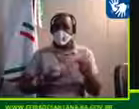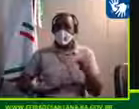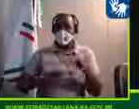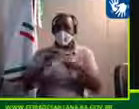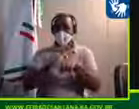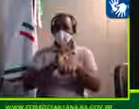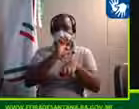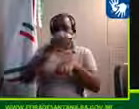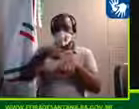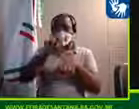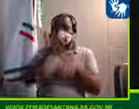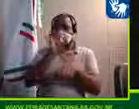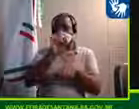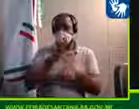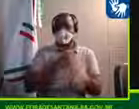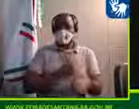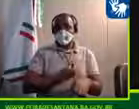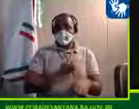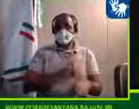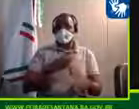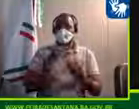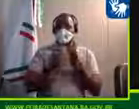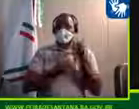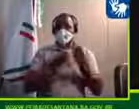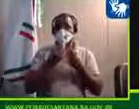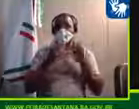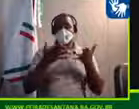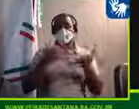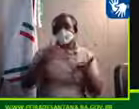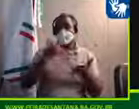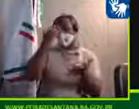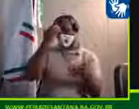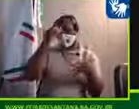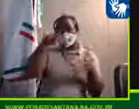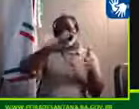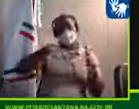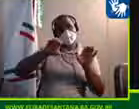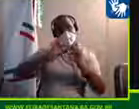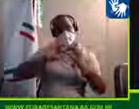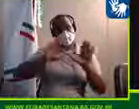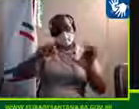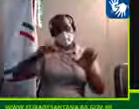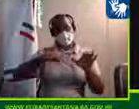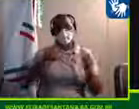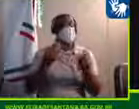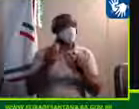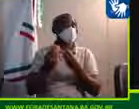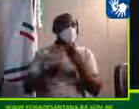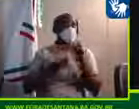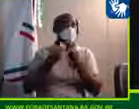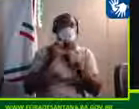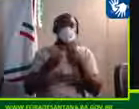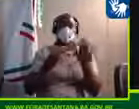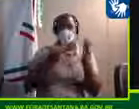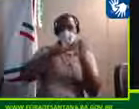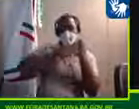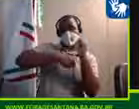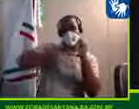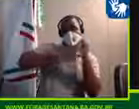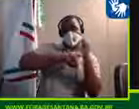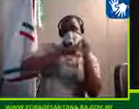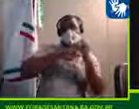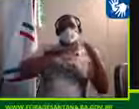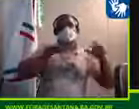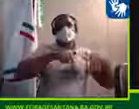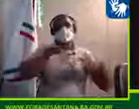aqui em Feira, pelo menos é o entendimento geral, gravou um vídeo de frente